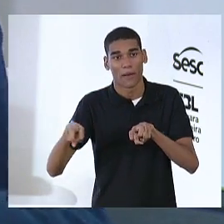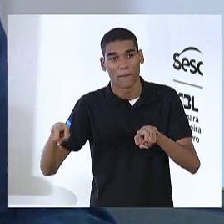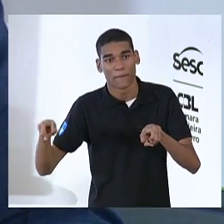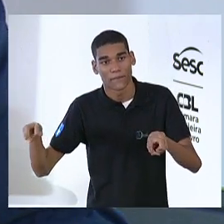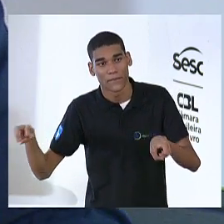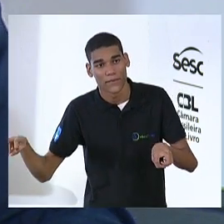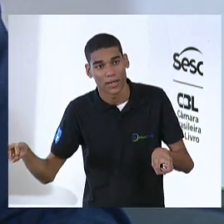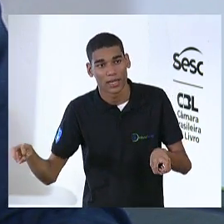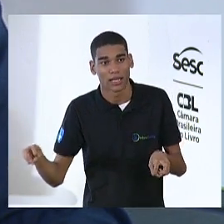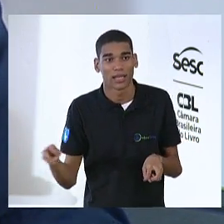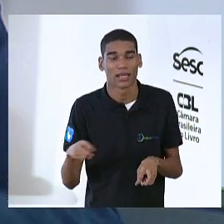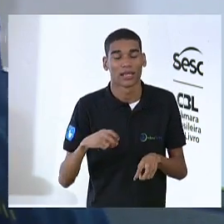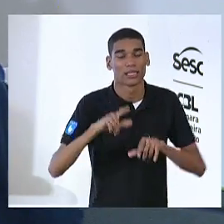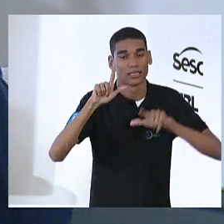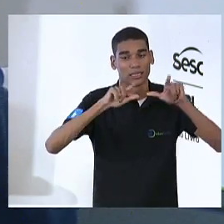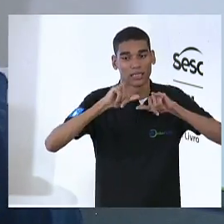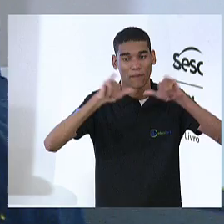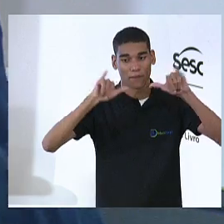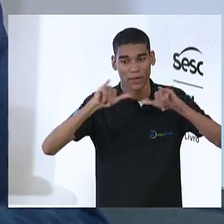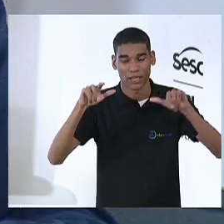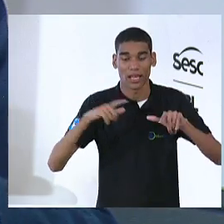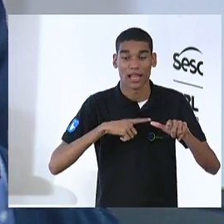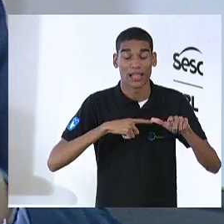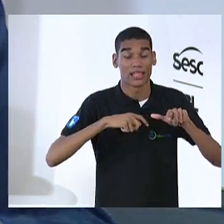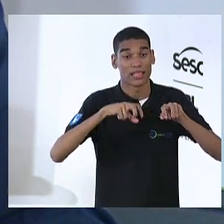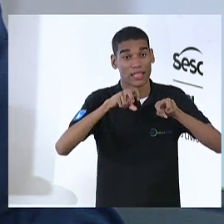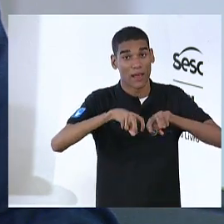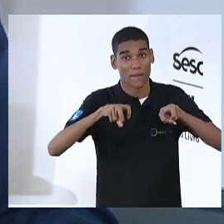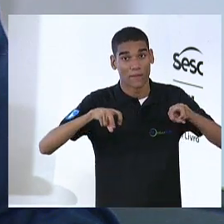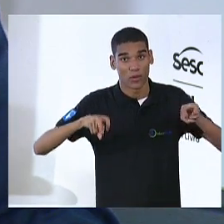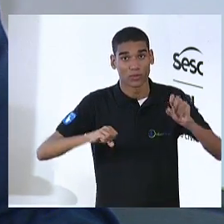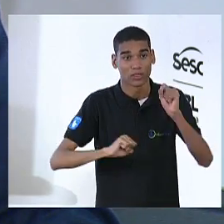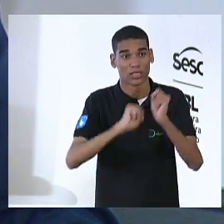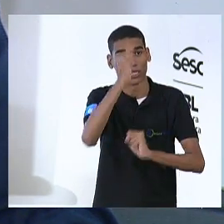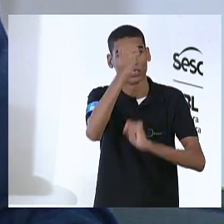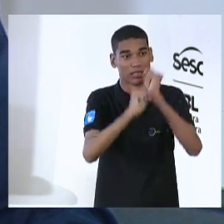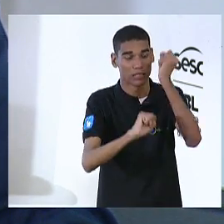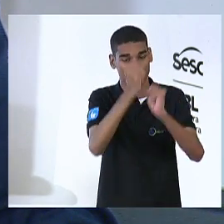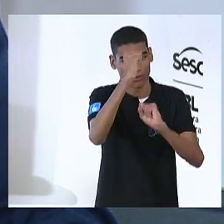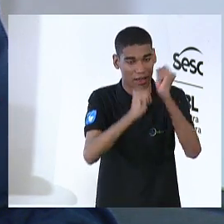né, a bancada das montadoras, dos automóveis, né?